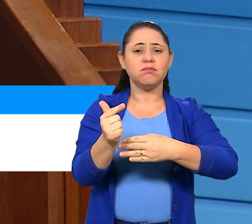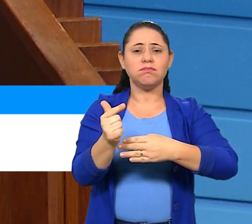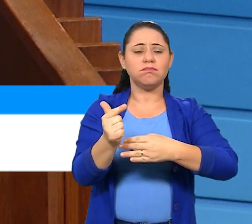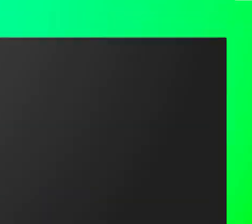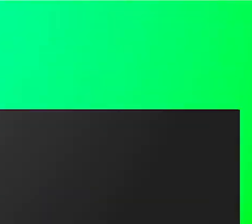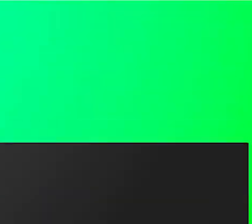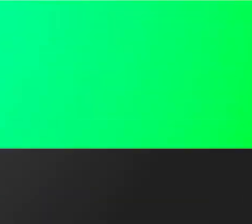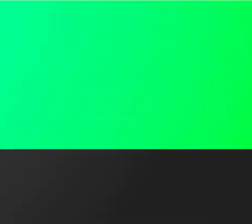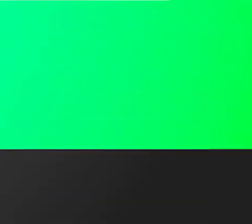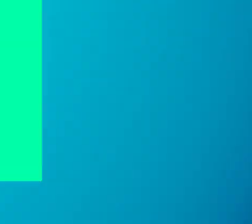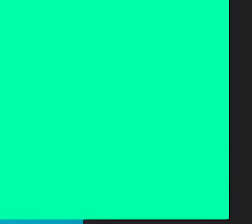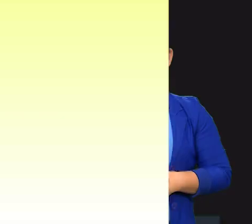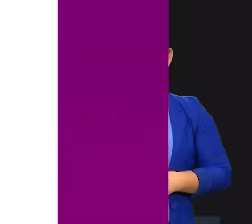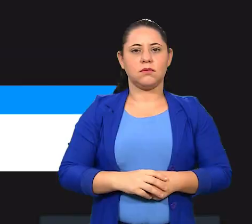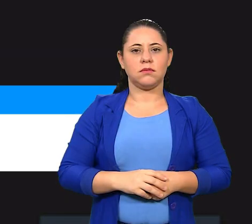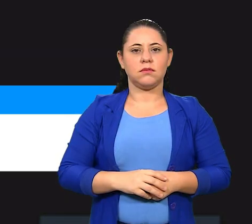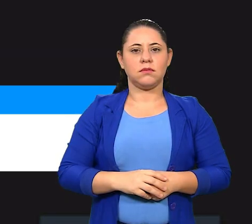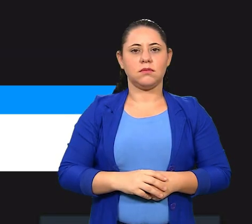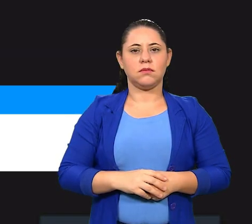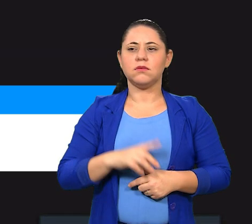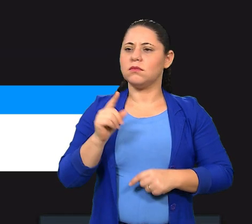das eleições